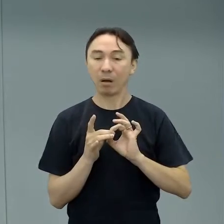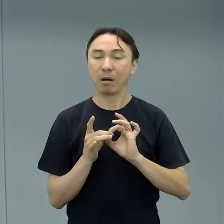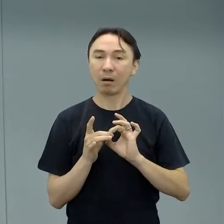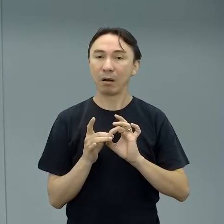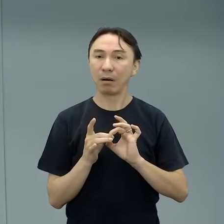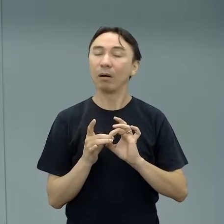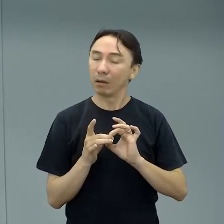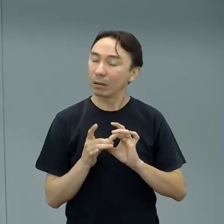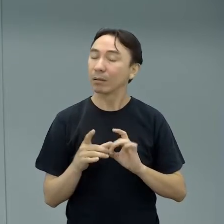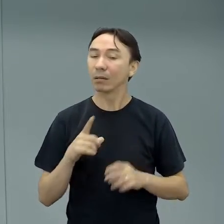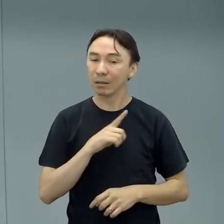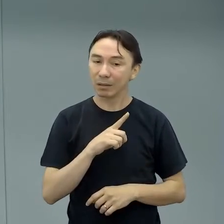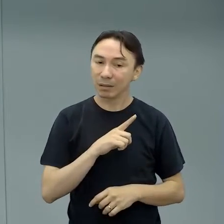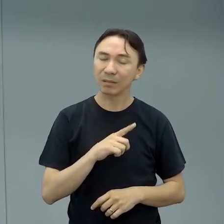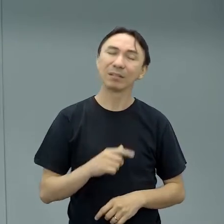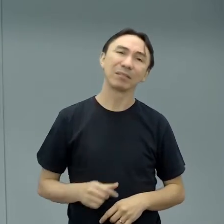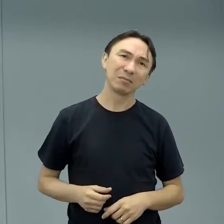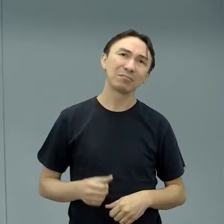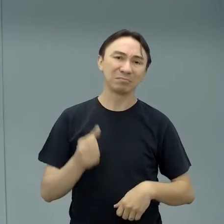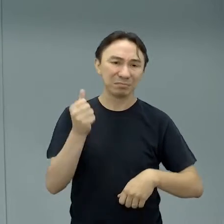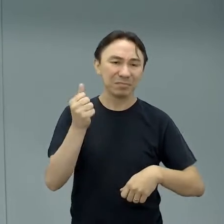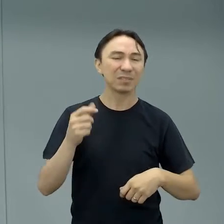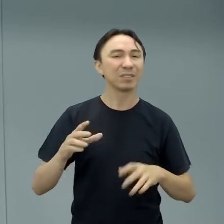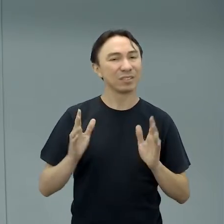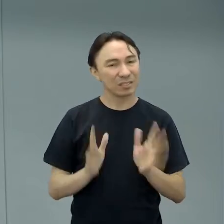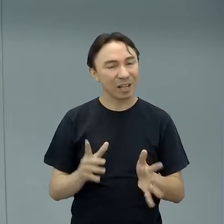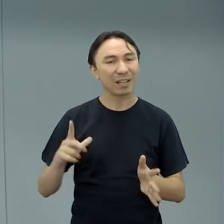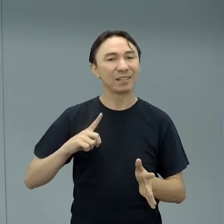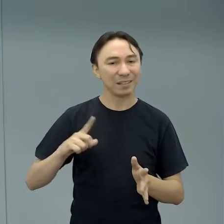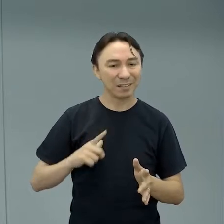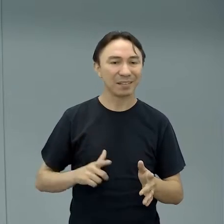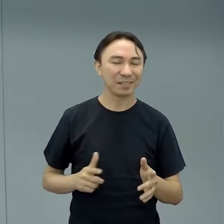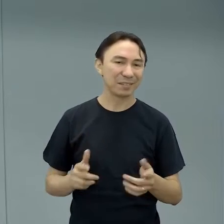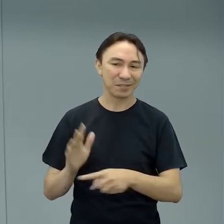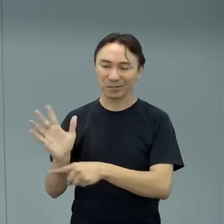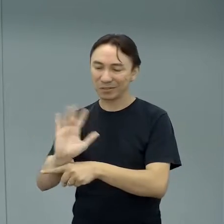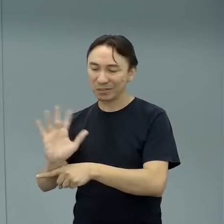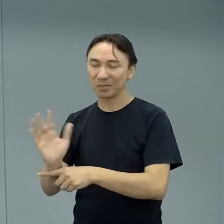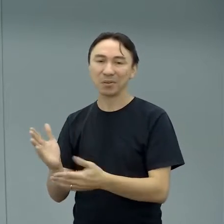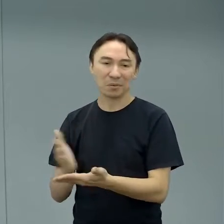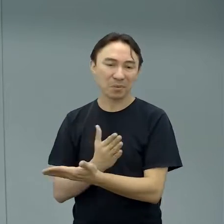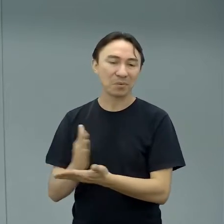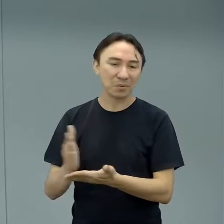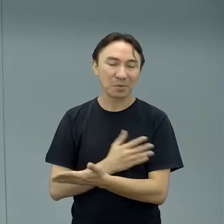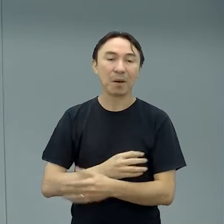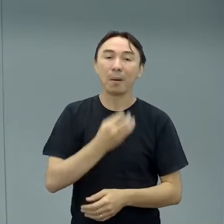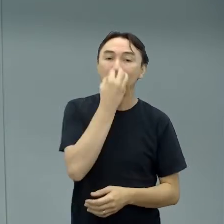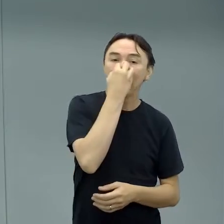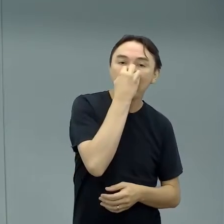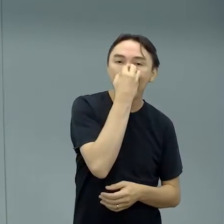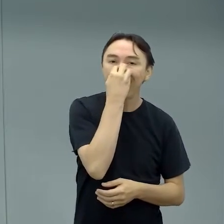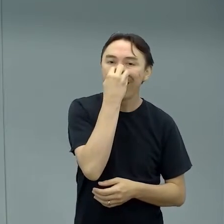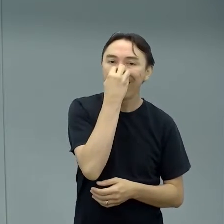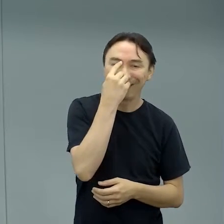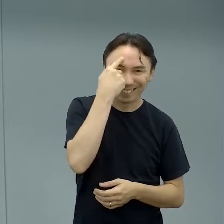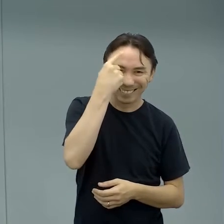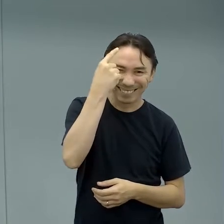para vocês sobre palhaçaria, nós vimos alguns vídeos sobre, que são bem legais. E aí eu trouxe